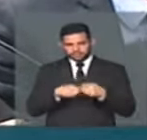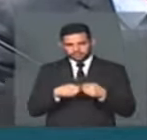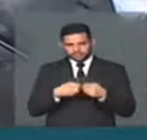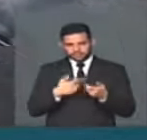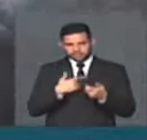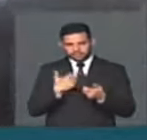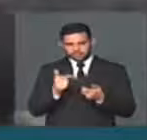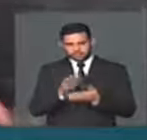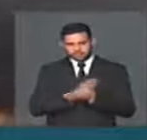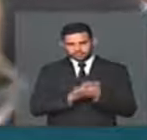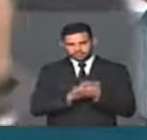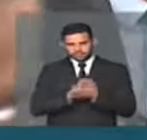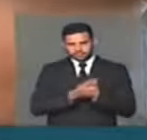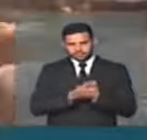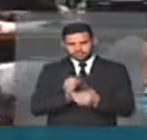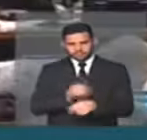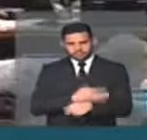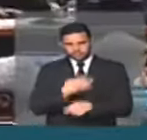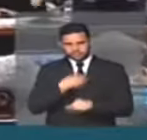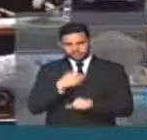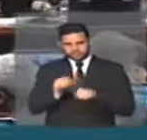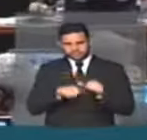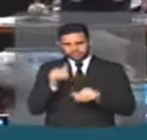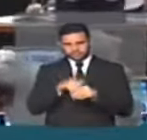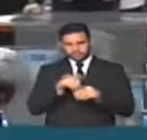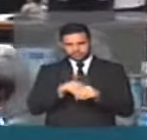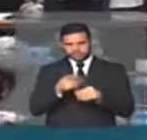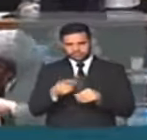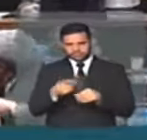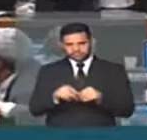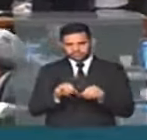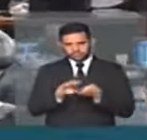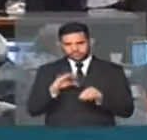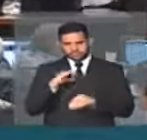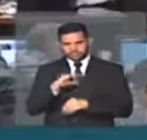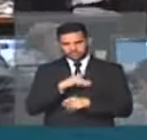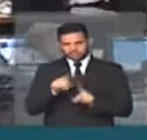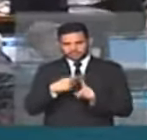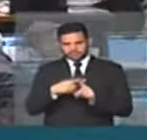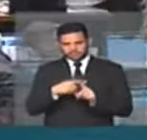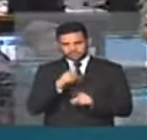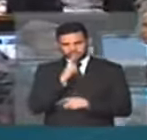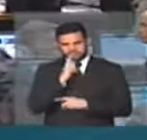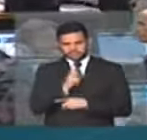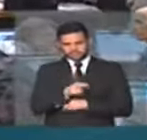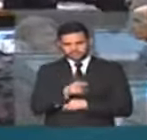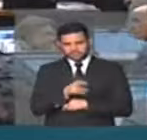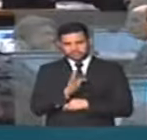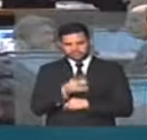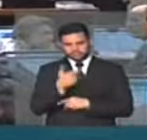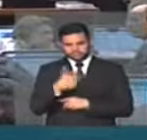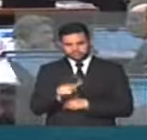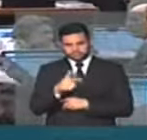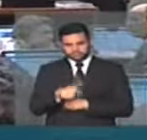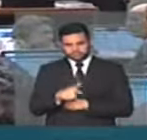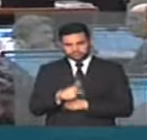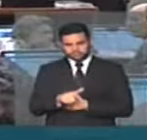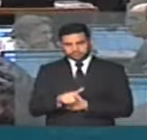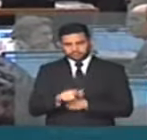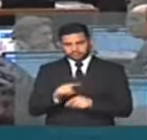considero que não tenho nenhuma expectativa de mudar votos nessa comissão mais, até pelos resultados